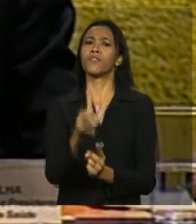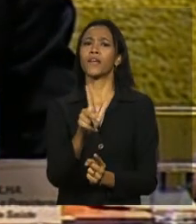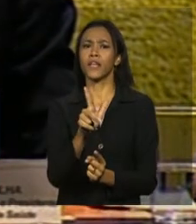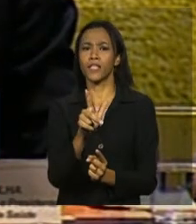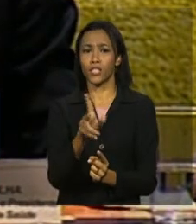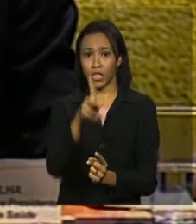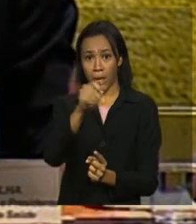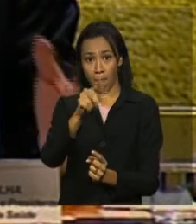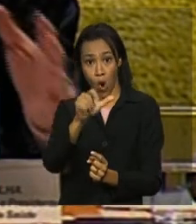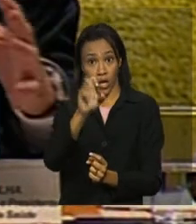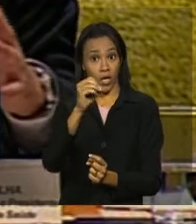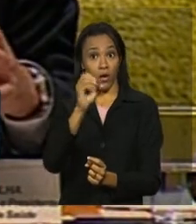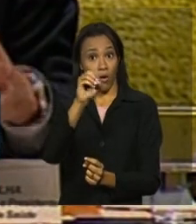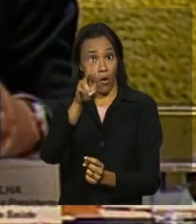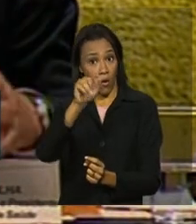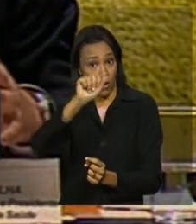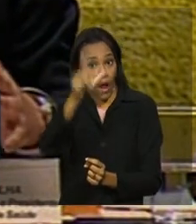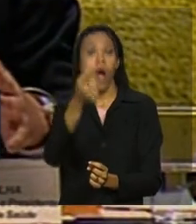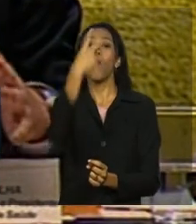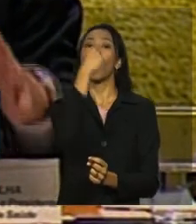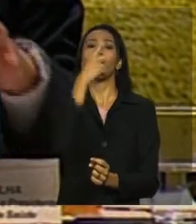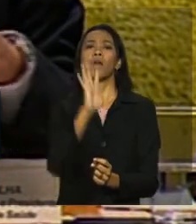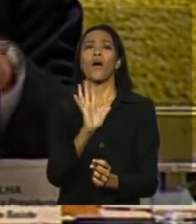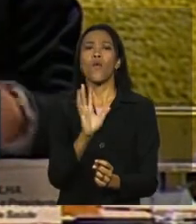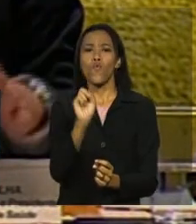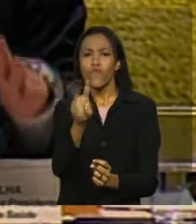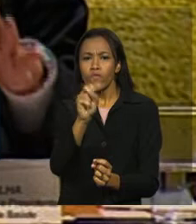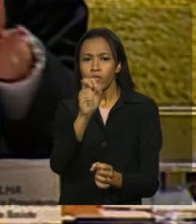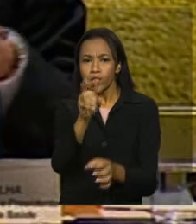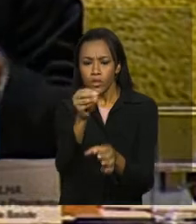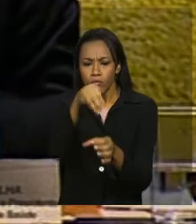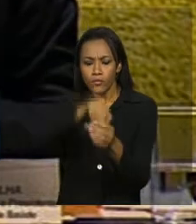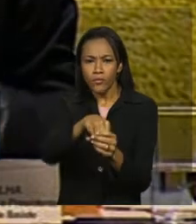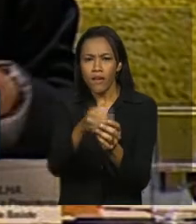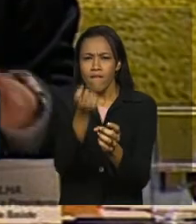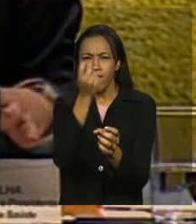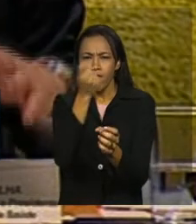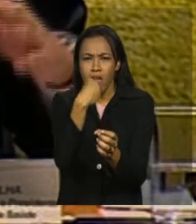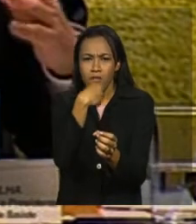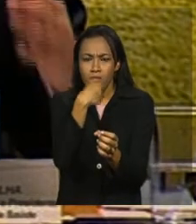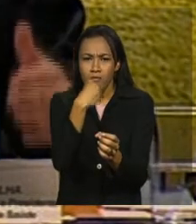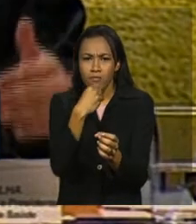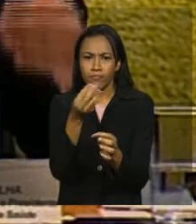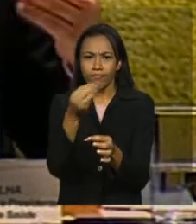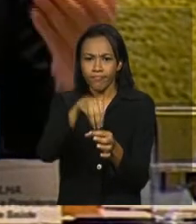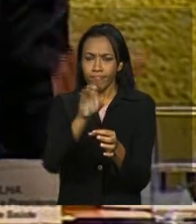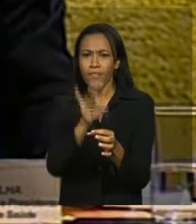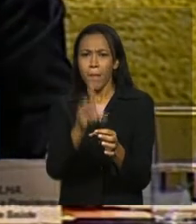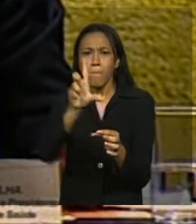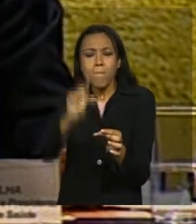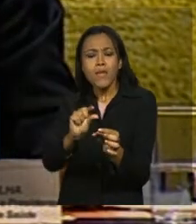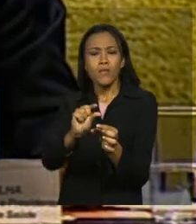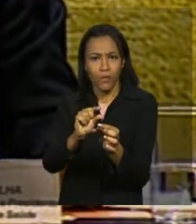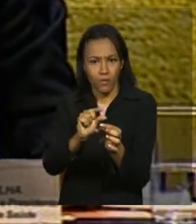da pólio oral ela não é formada por um vírus atenuado um vírus mais fraquinho ou seja lá tem um número